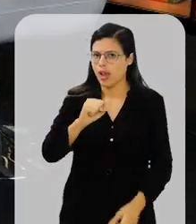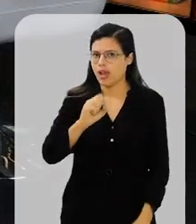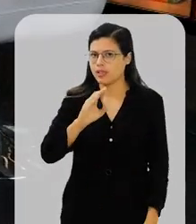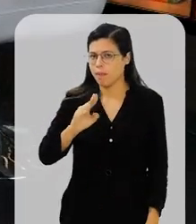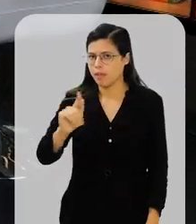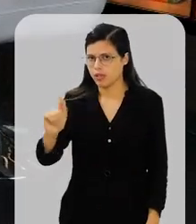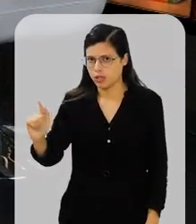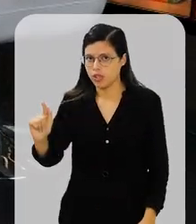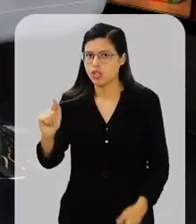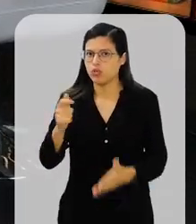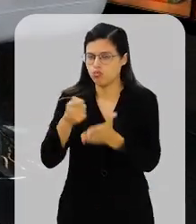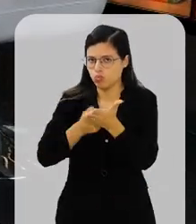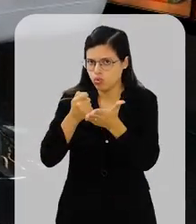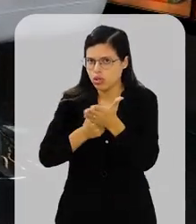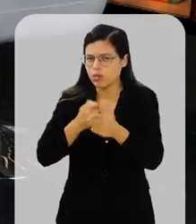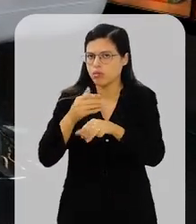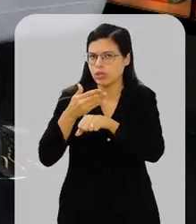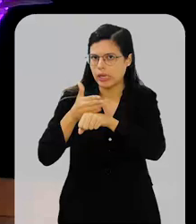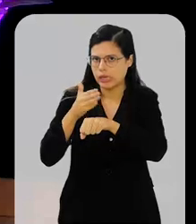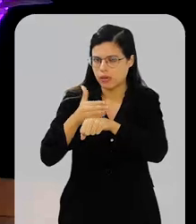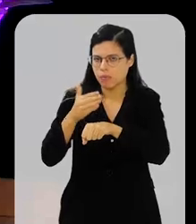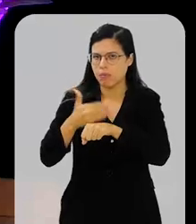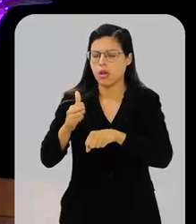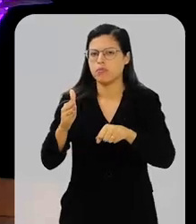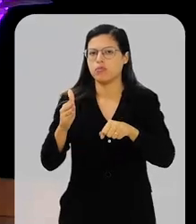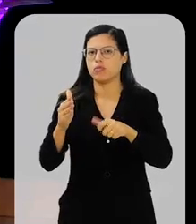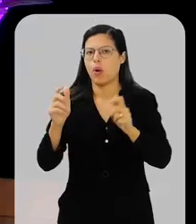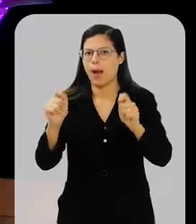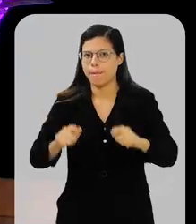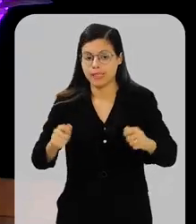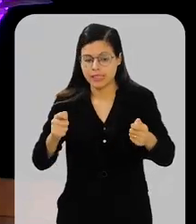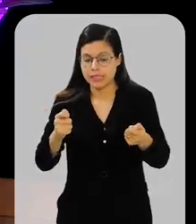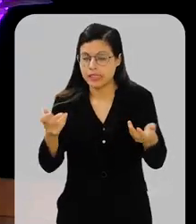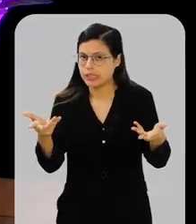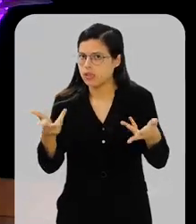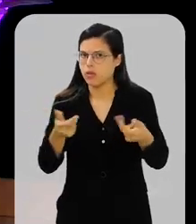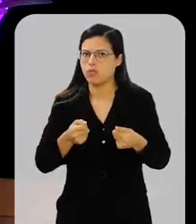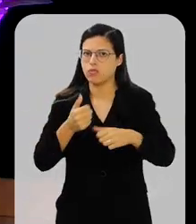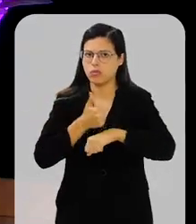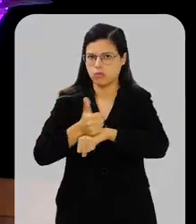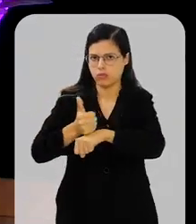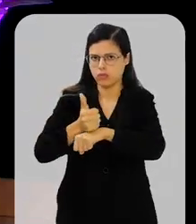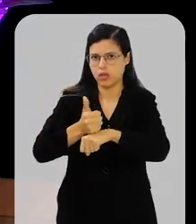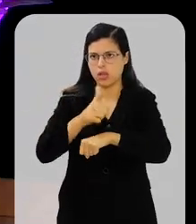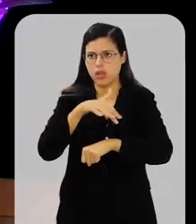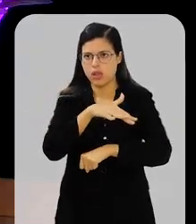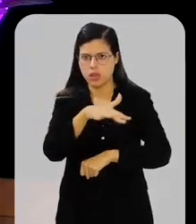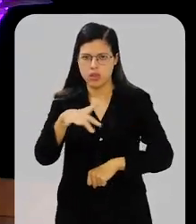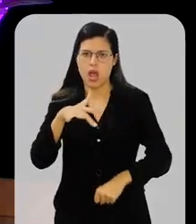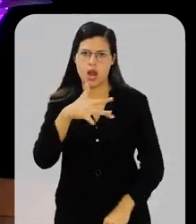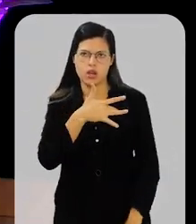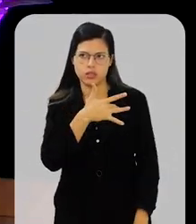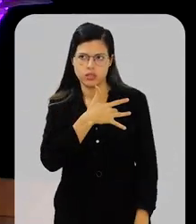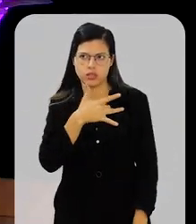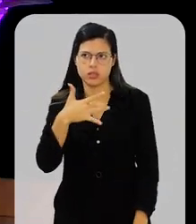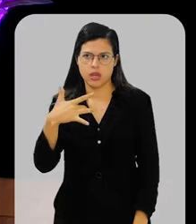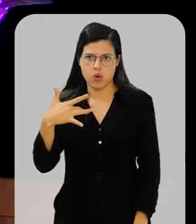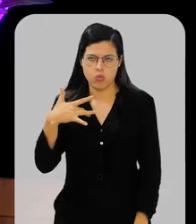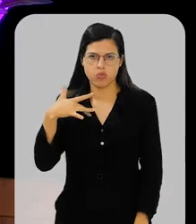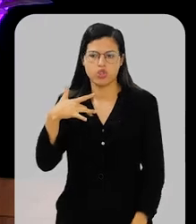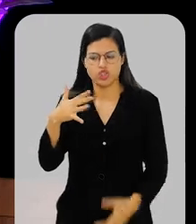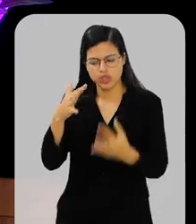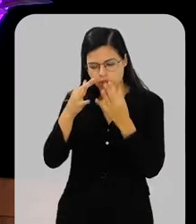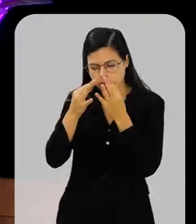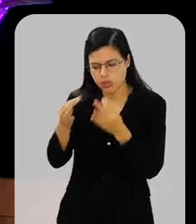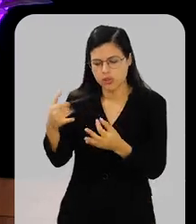SBGG, lutamos pelo treinamento, pela capacitação dos profissionais na área da geriatria e